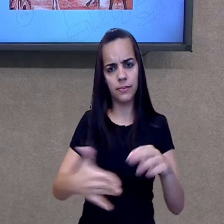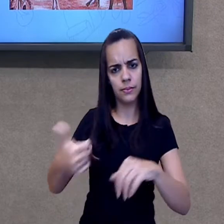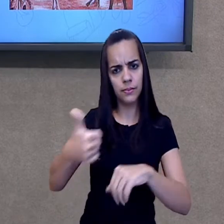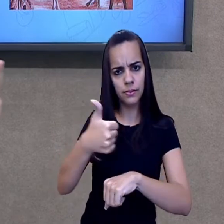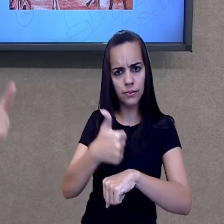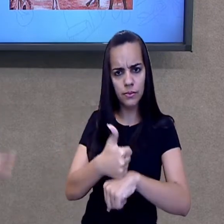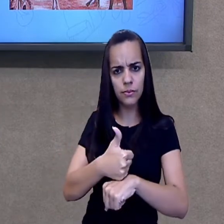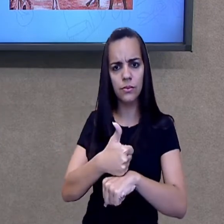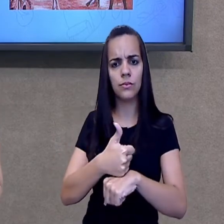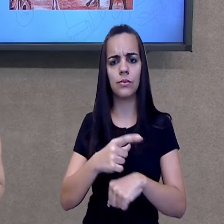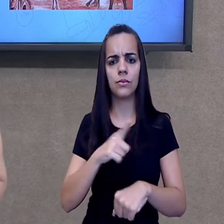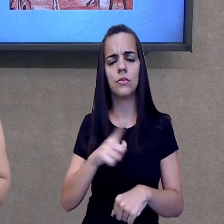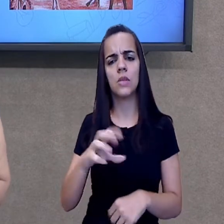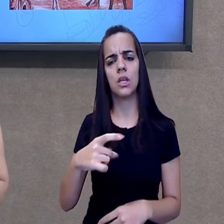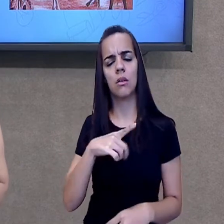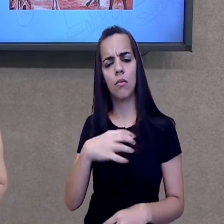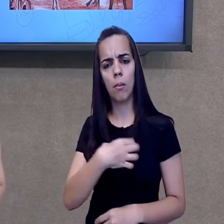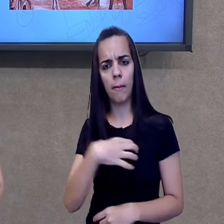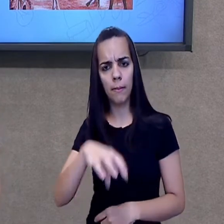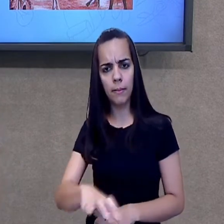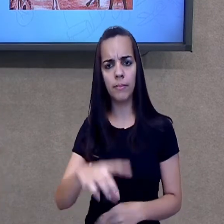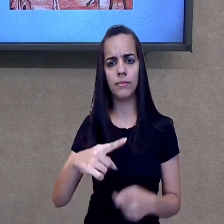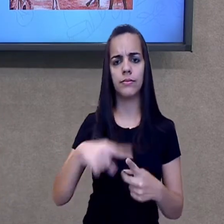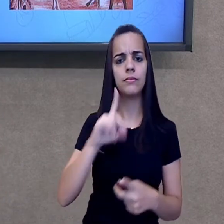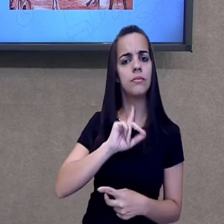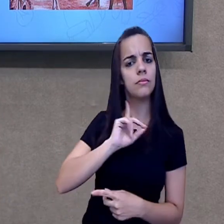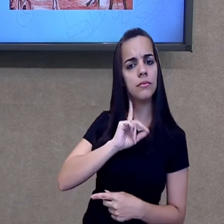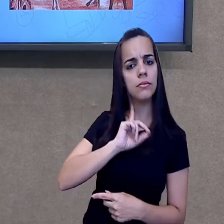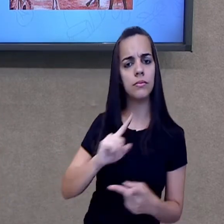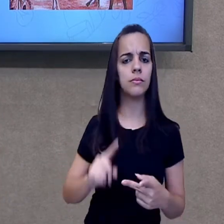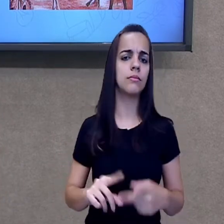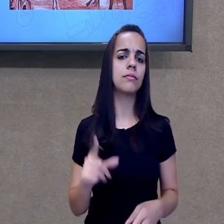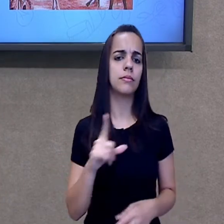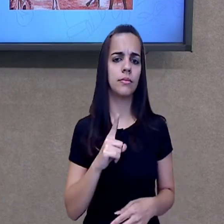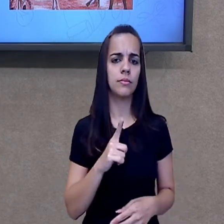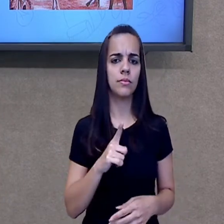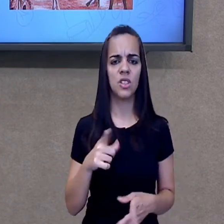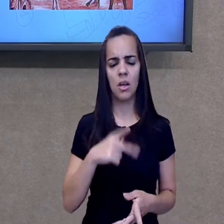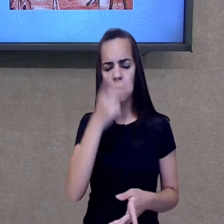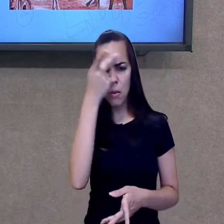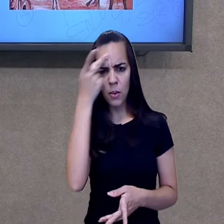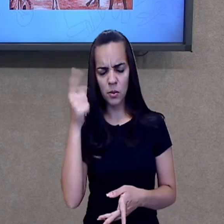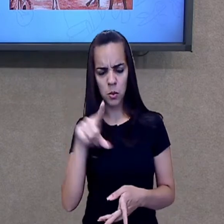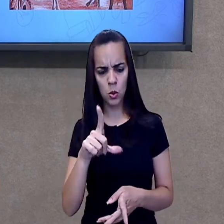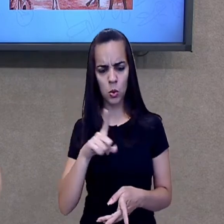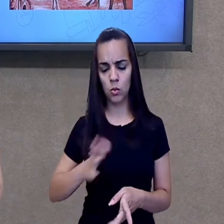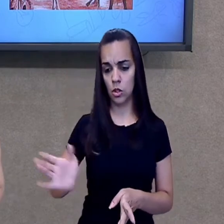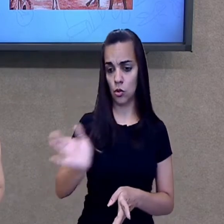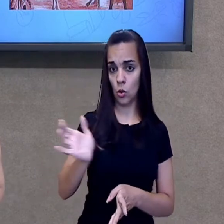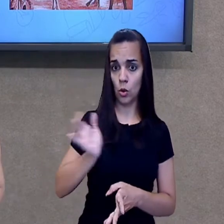revoltas mineira e baiana, foram alimentadas por membros da elite